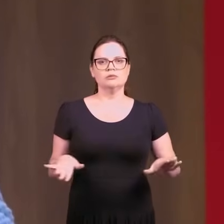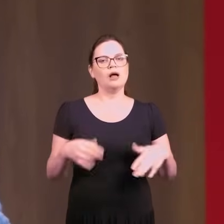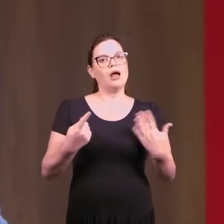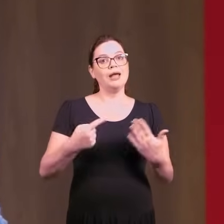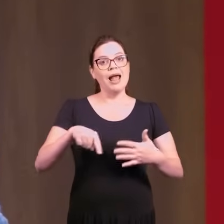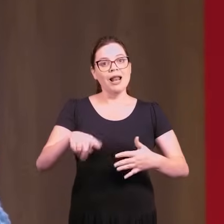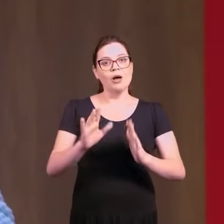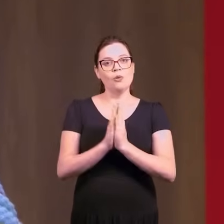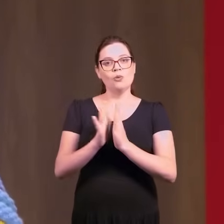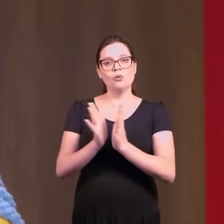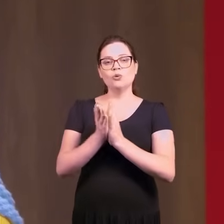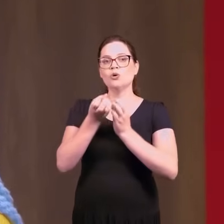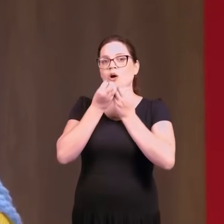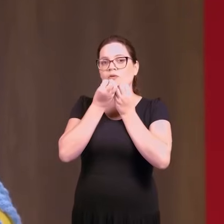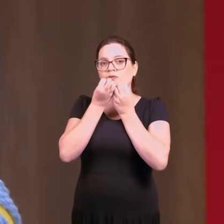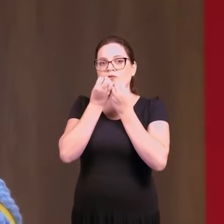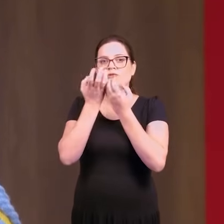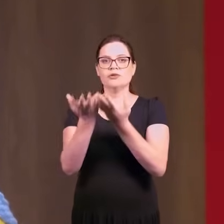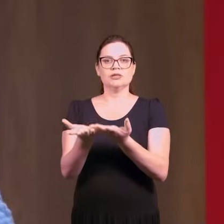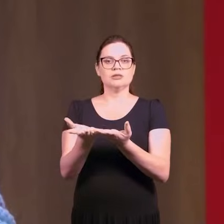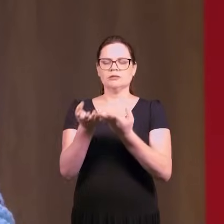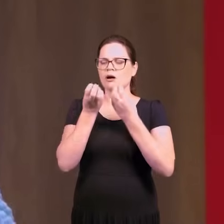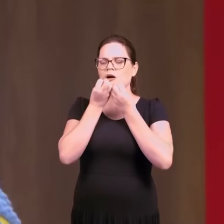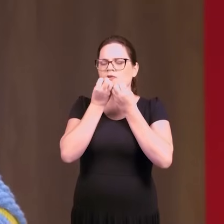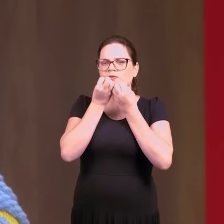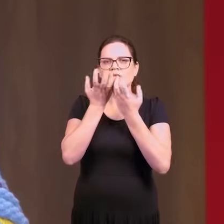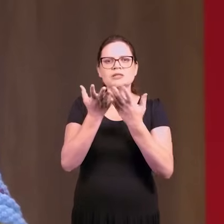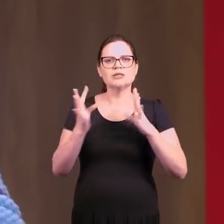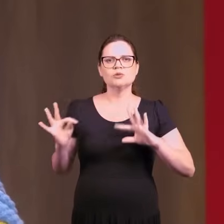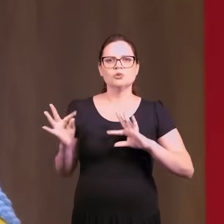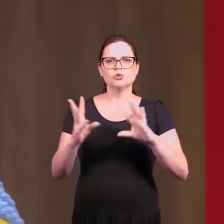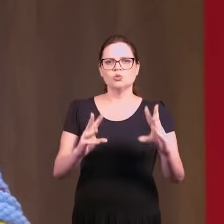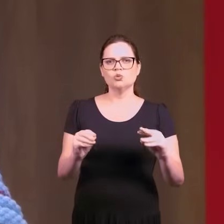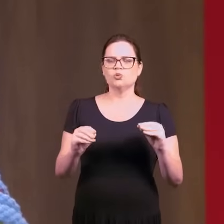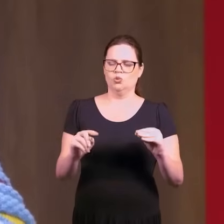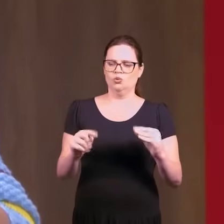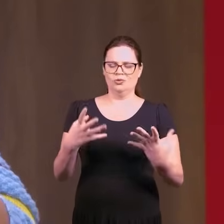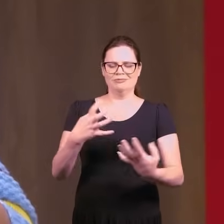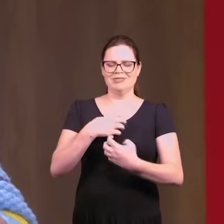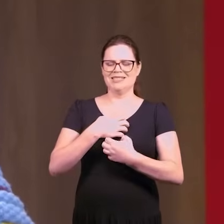de confissão, confessando aquilo que ela sentia